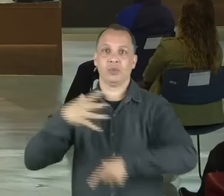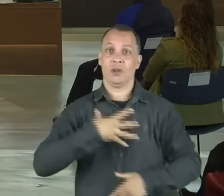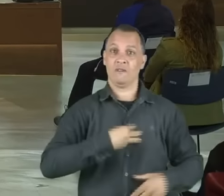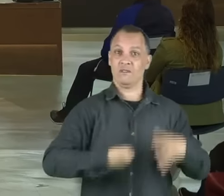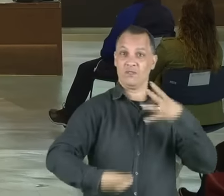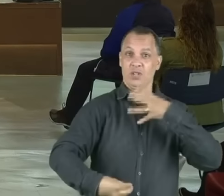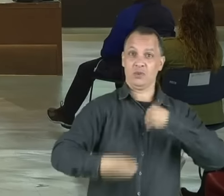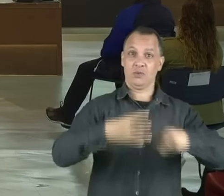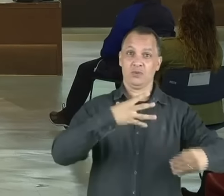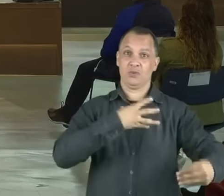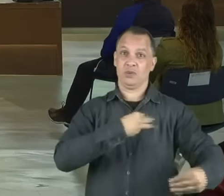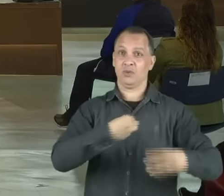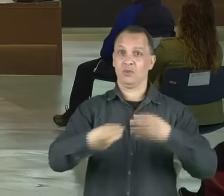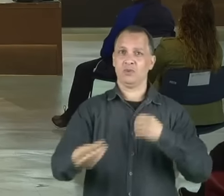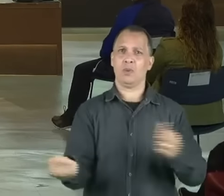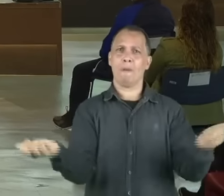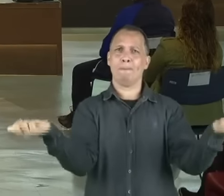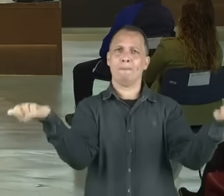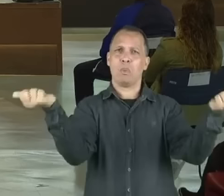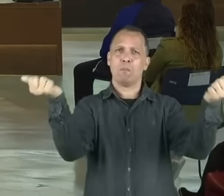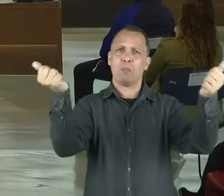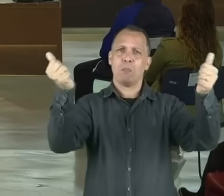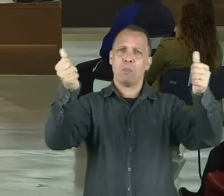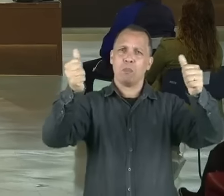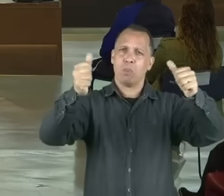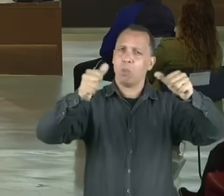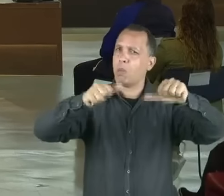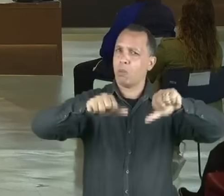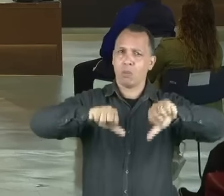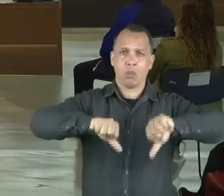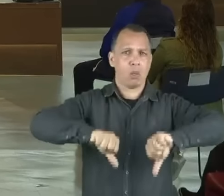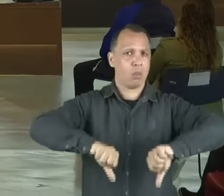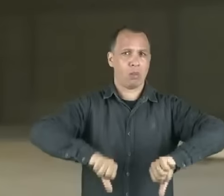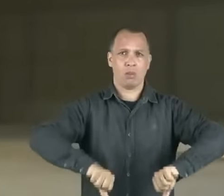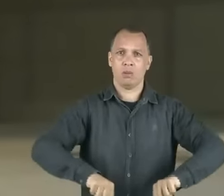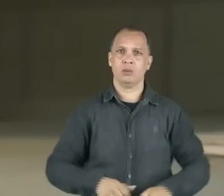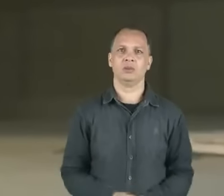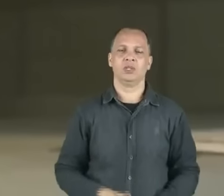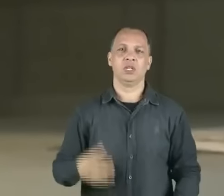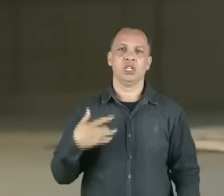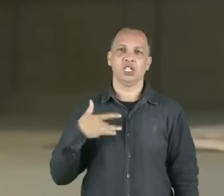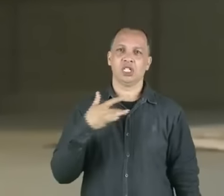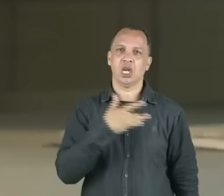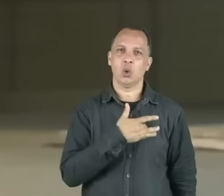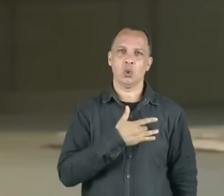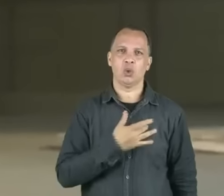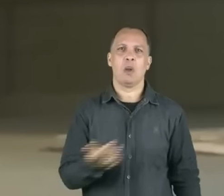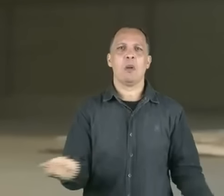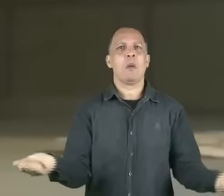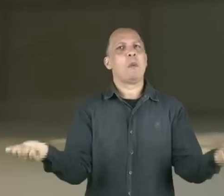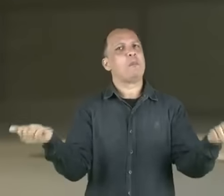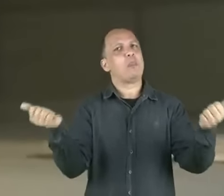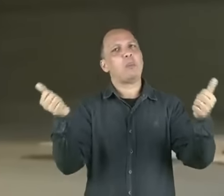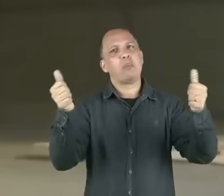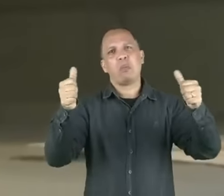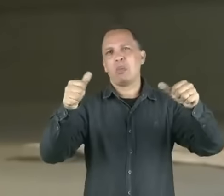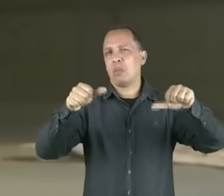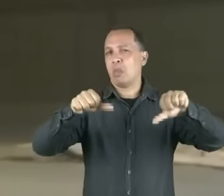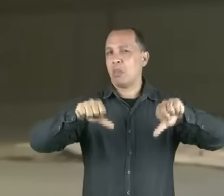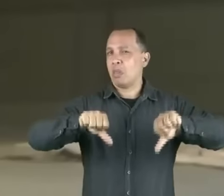filhos Oi Jô perdeu a sua saúde Oi Jô perdeu a sua